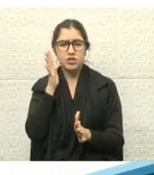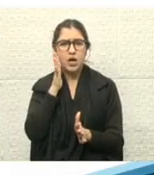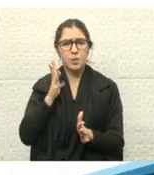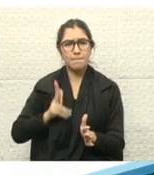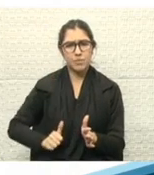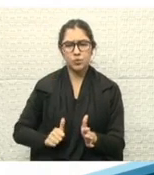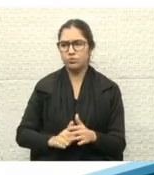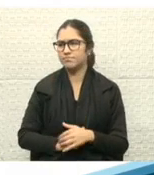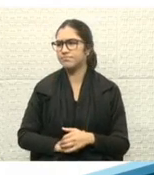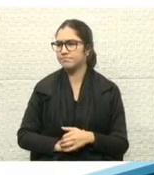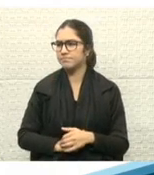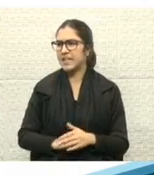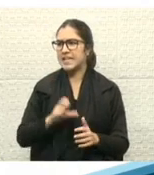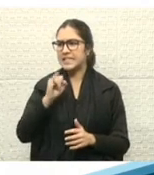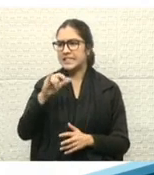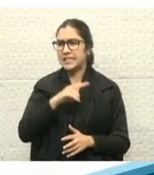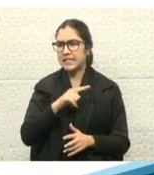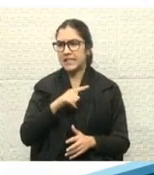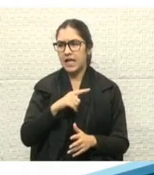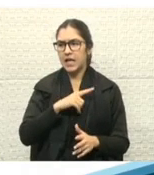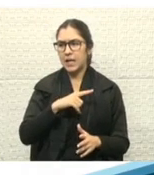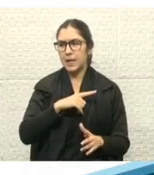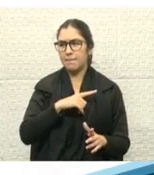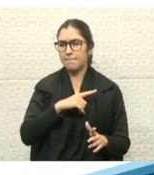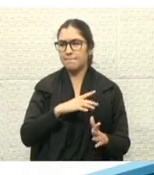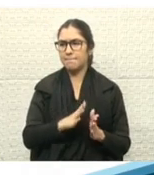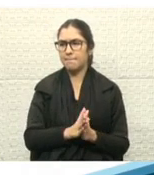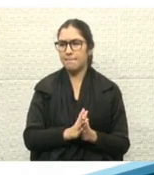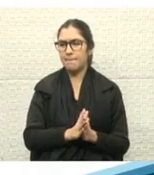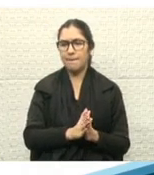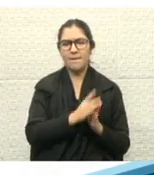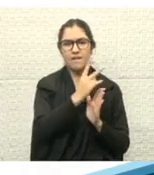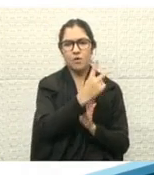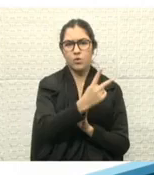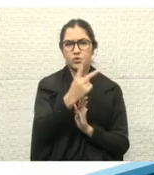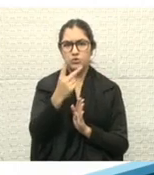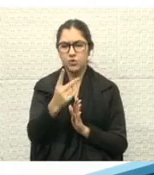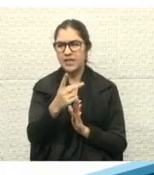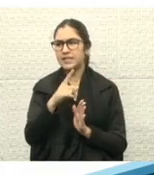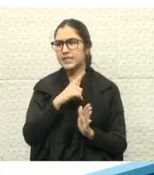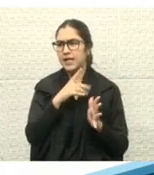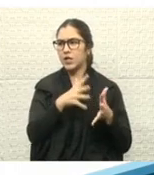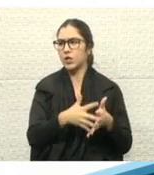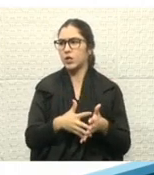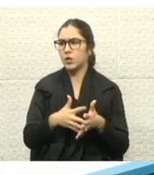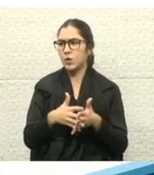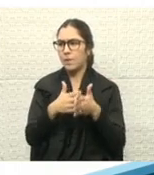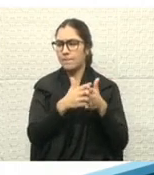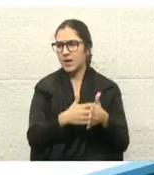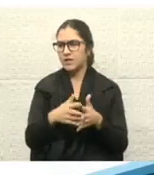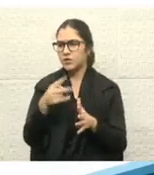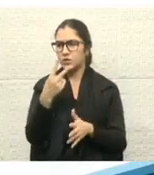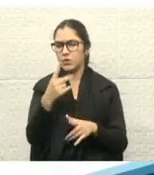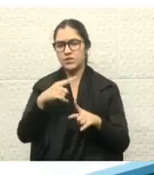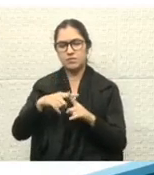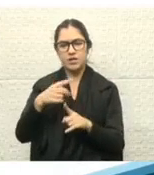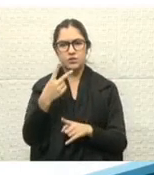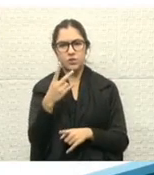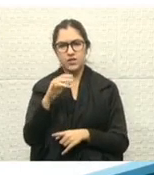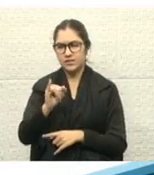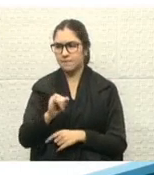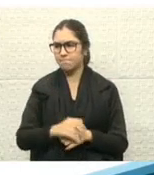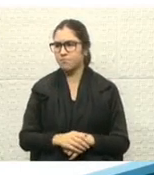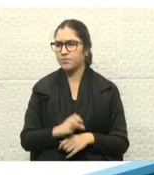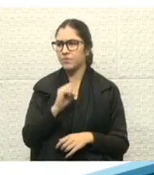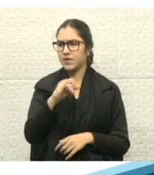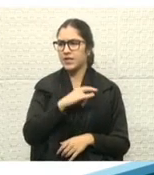puro. Se eu tenho o par ordenado 2, 2, eu tenho o número complexo 2 mais 2i.